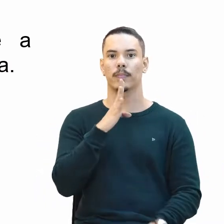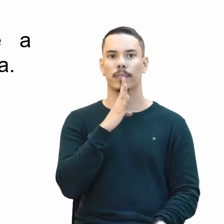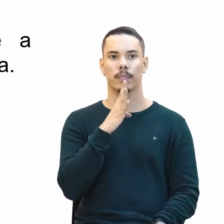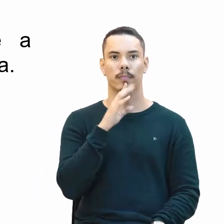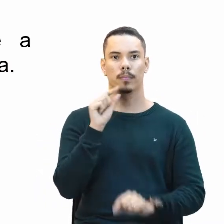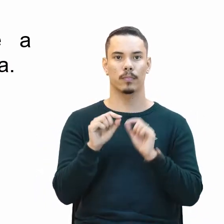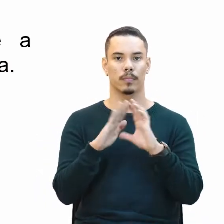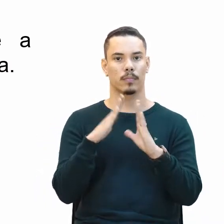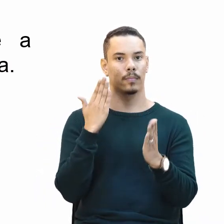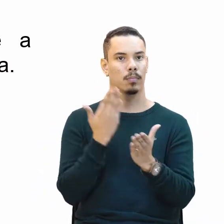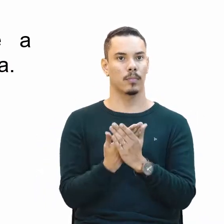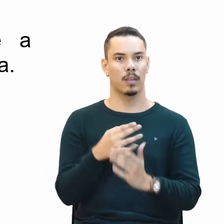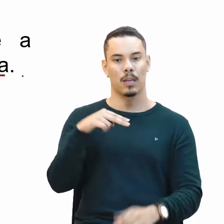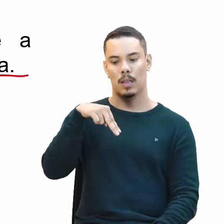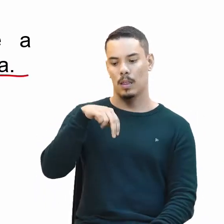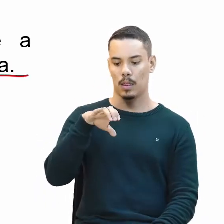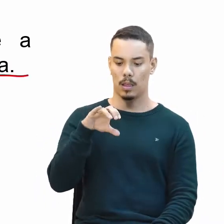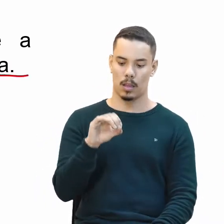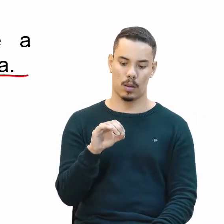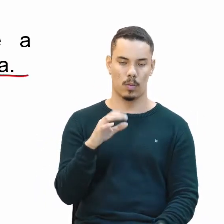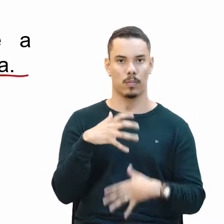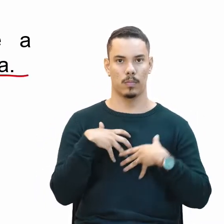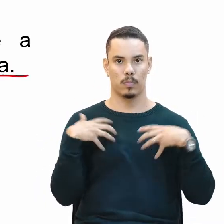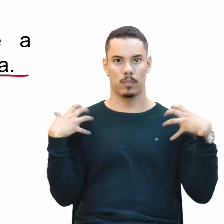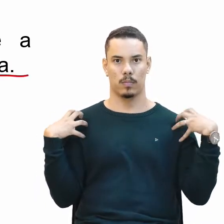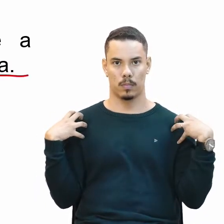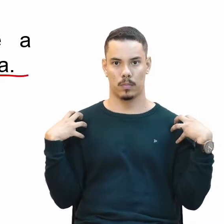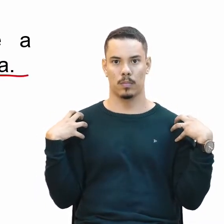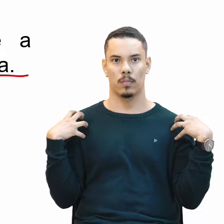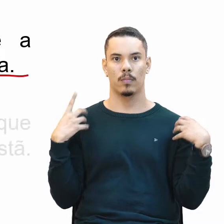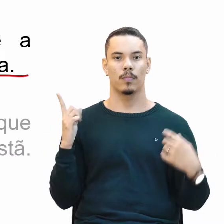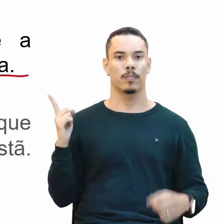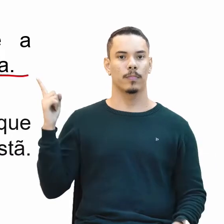escola neoplatônica cristã lá